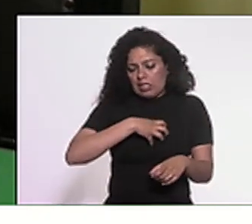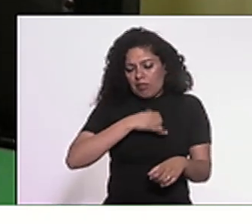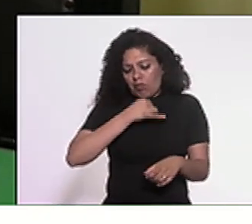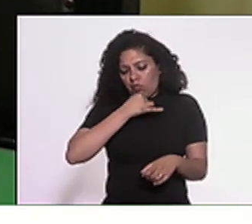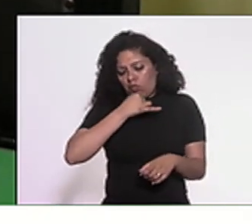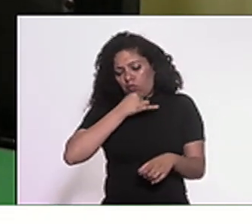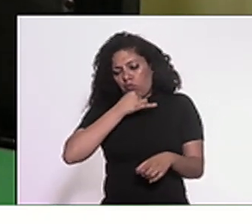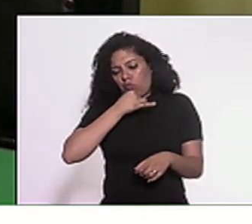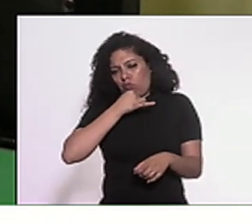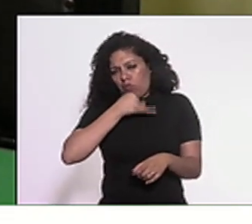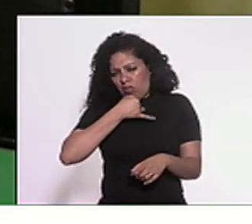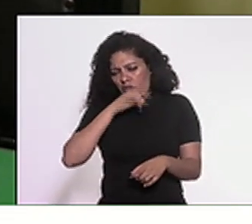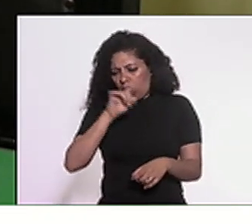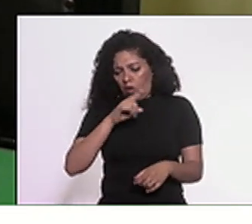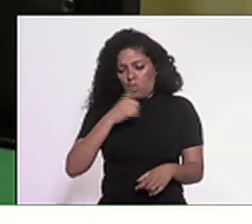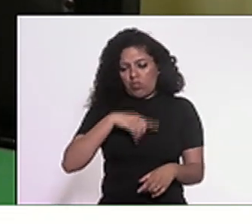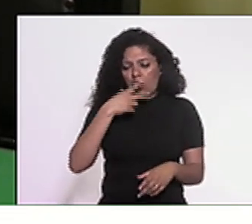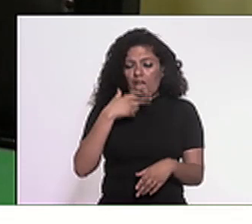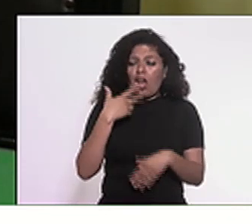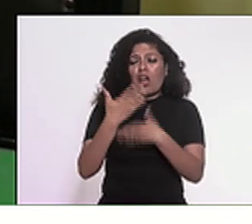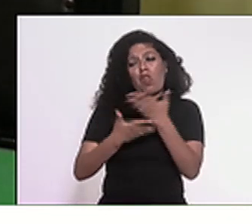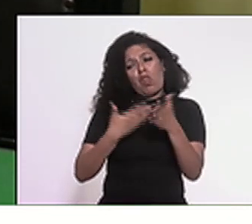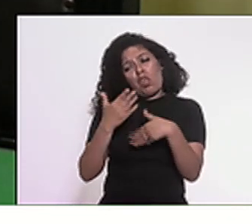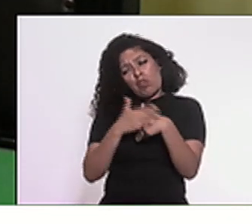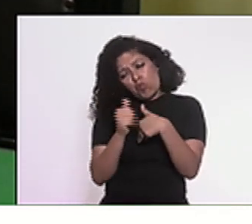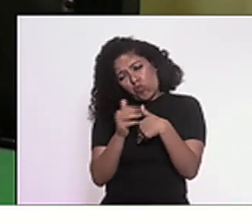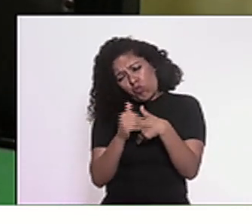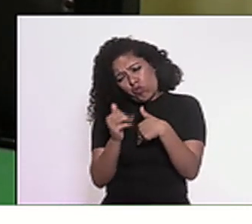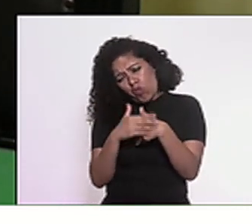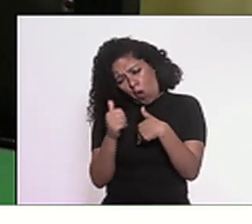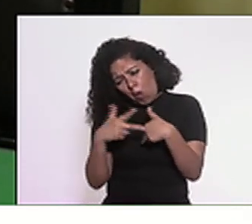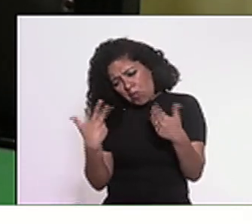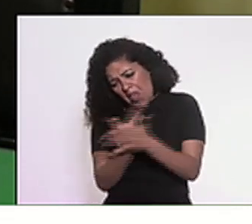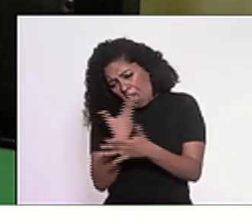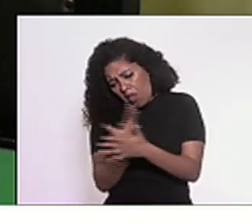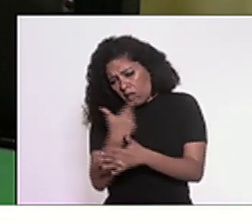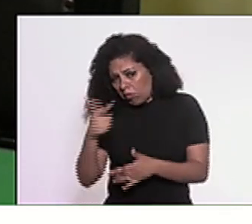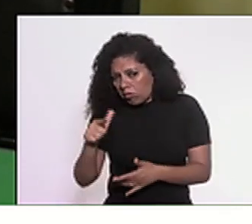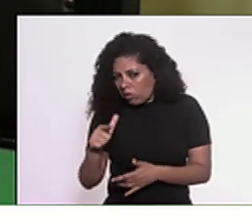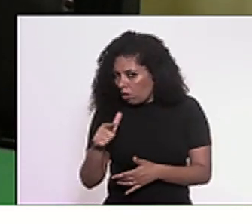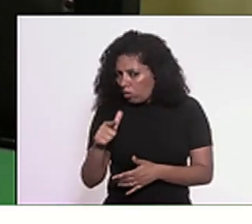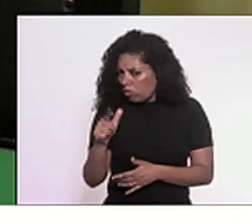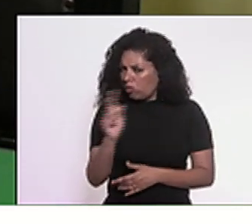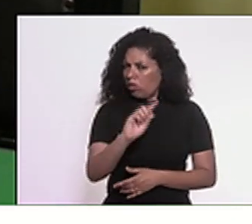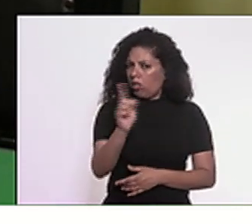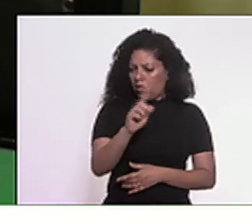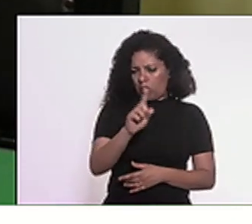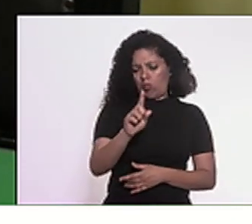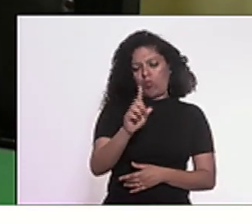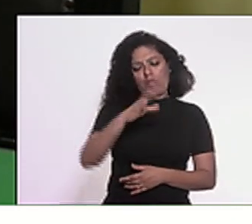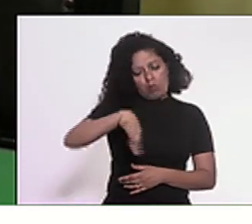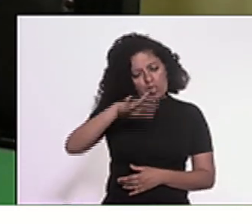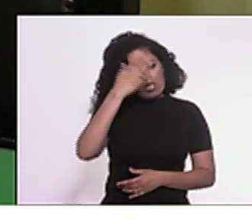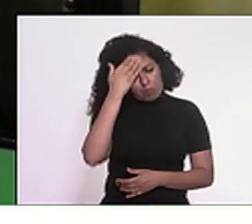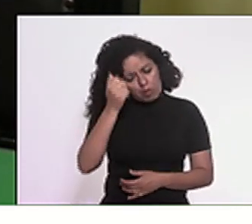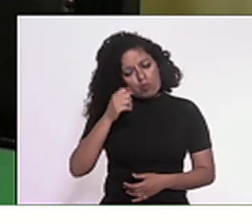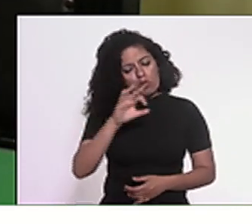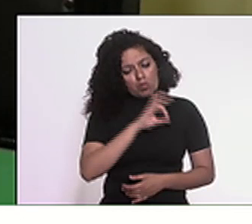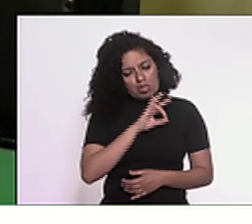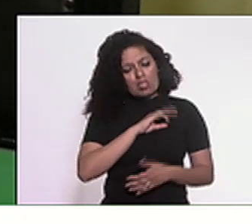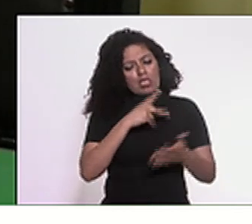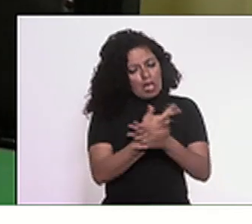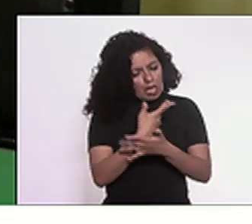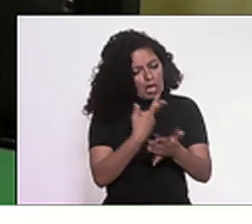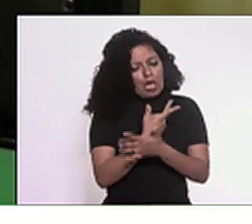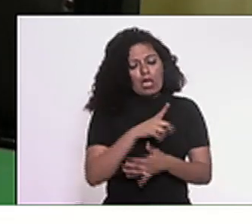mão na cabeça dos erros. Nós sabemos que existem erros, nós sabemos que existem maus policiais, mas